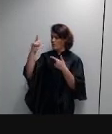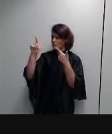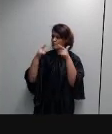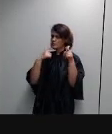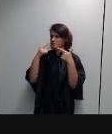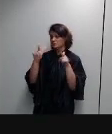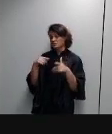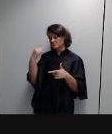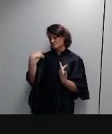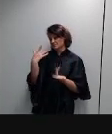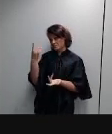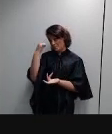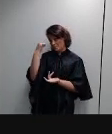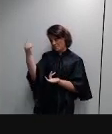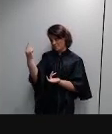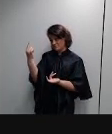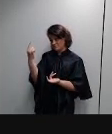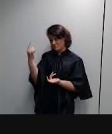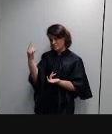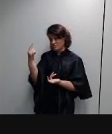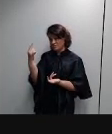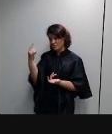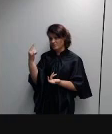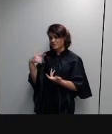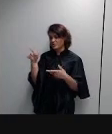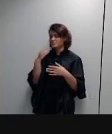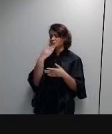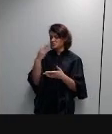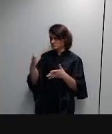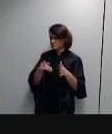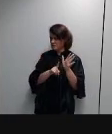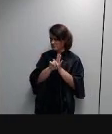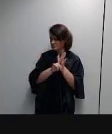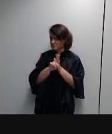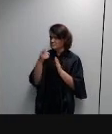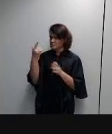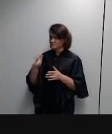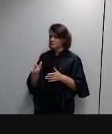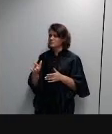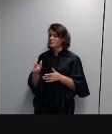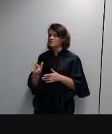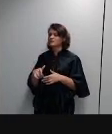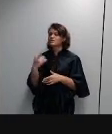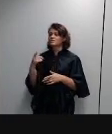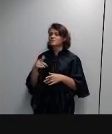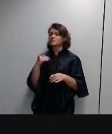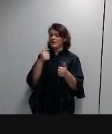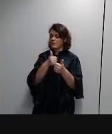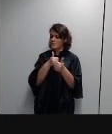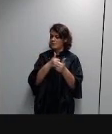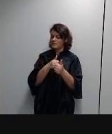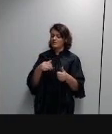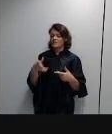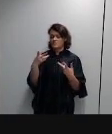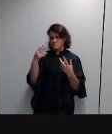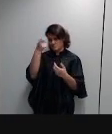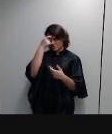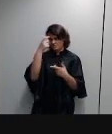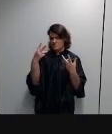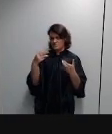penso que esteja frequência do recurso então peço vênia a estrada divergência para acompanhar o ministro Napoleão